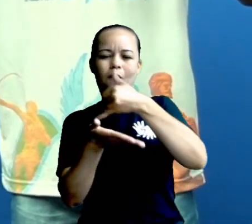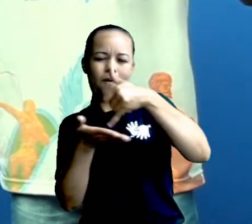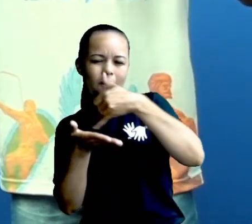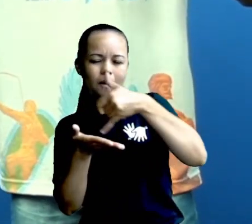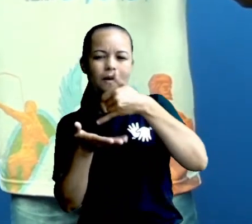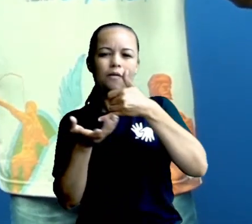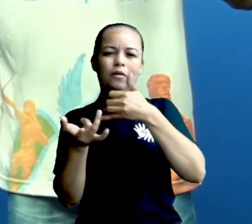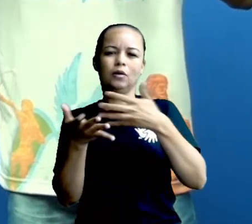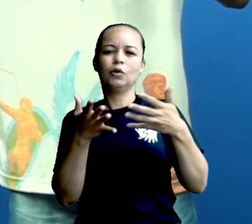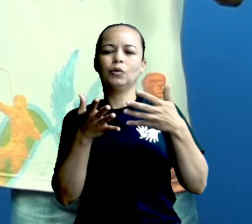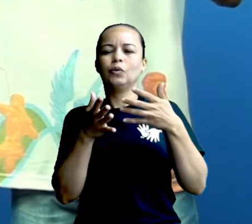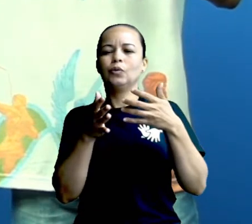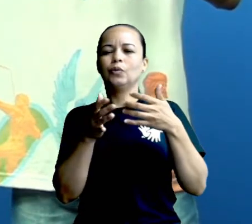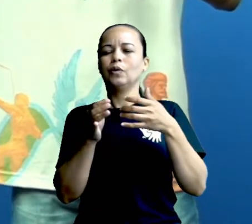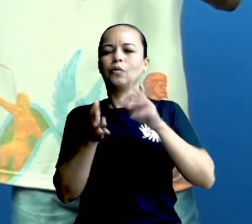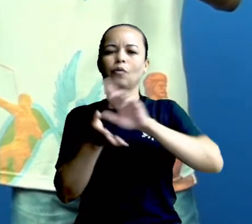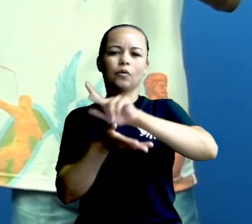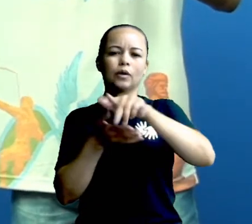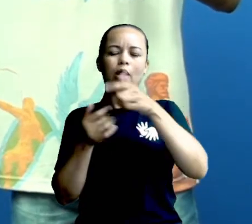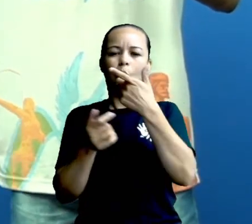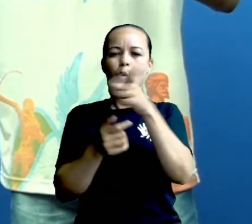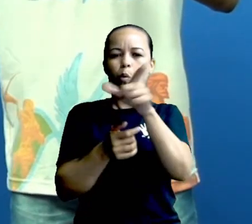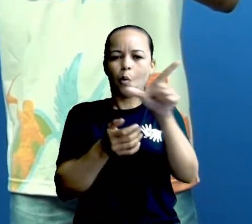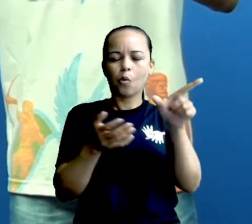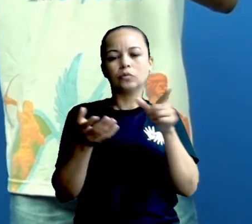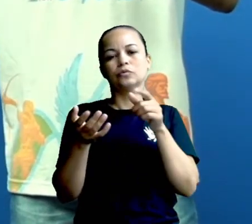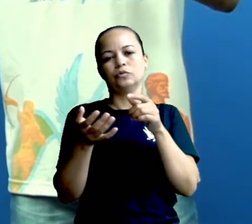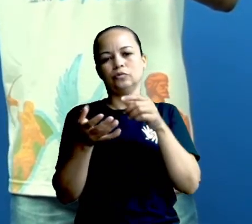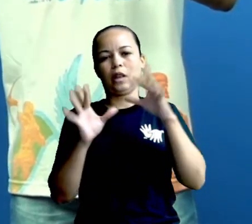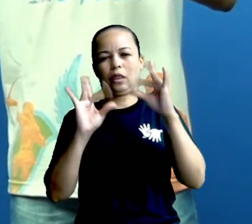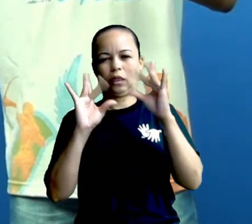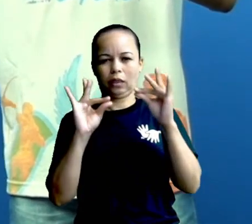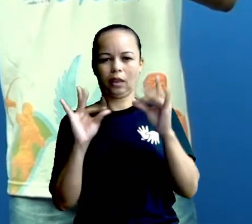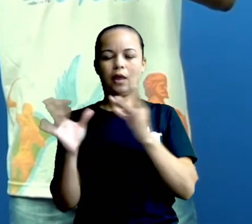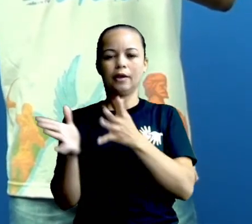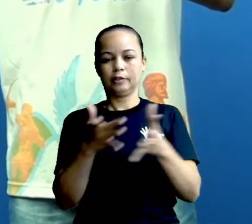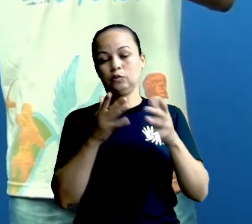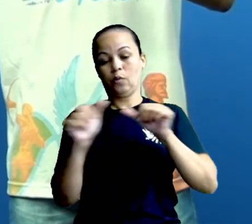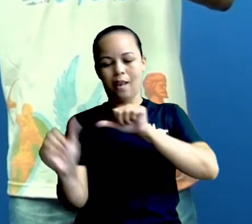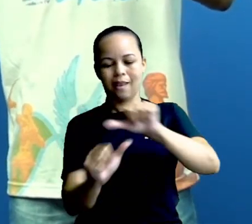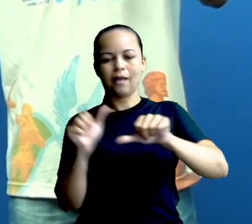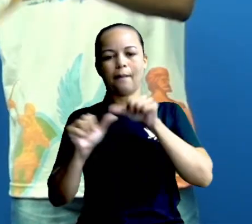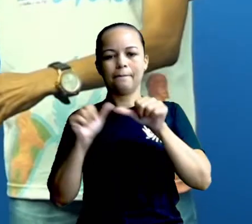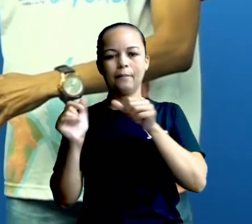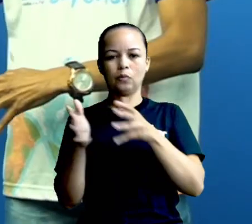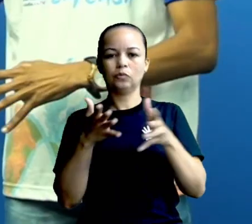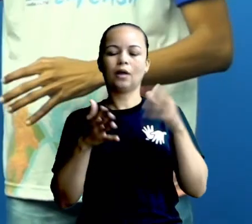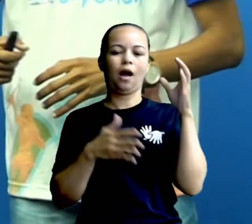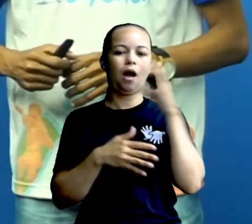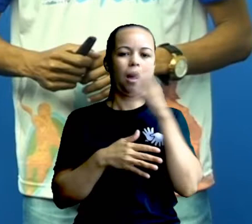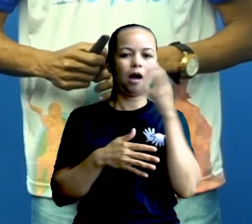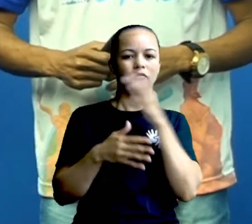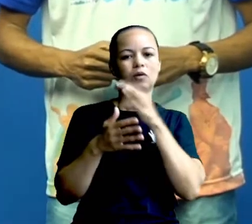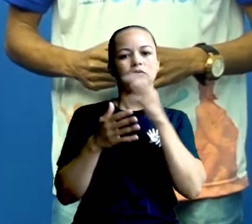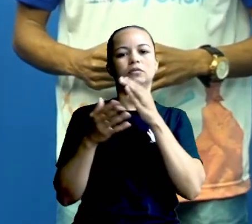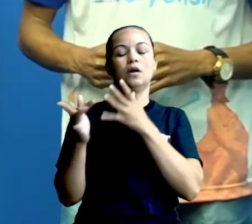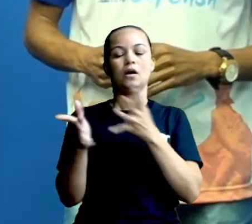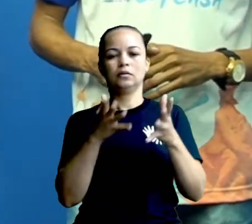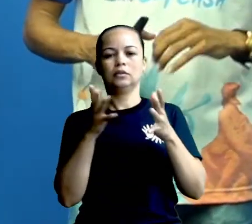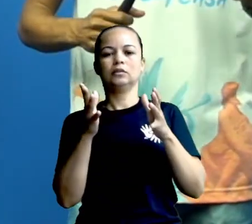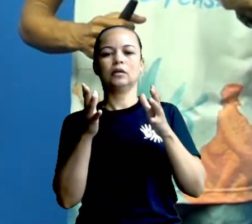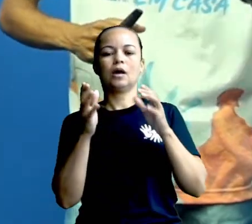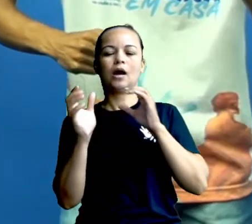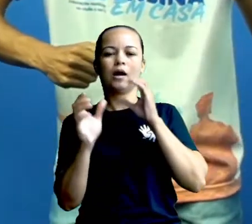água, óleo, gasolina, qualquer outro fluido, tá? Líquido, ela vai mudar a sua